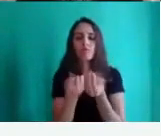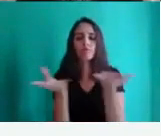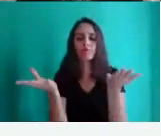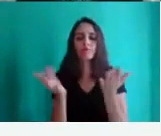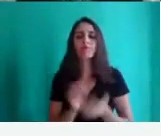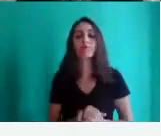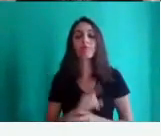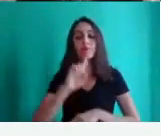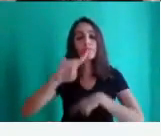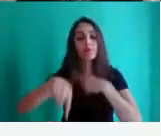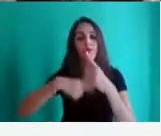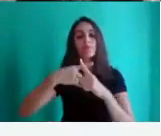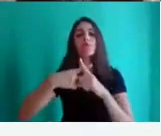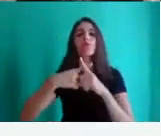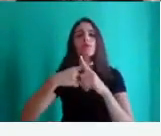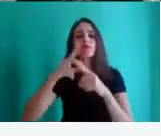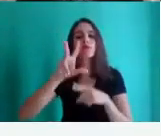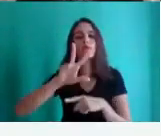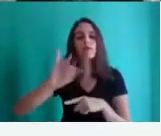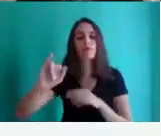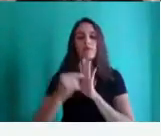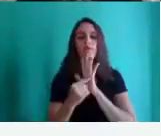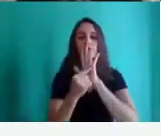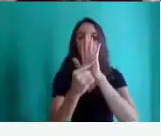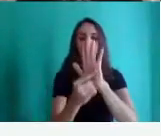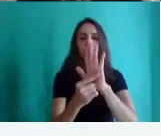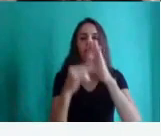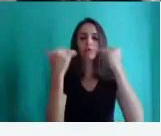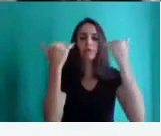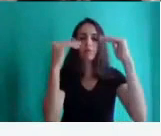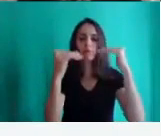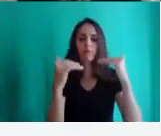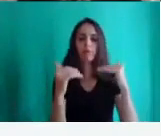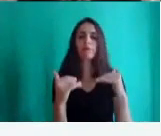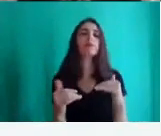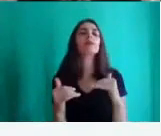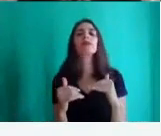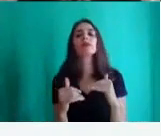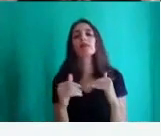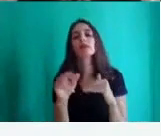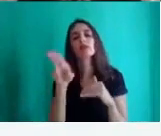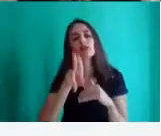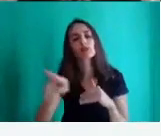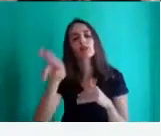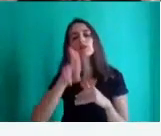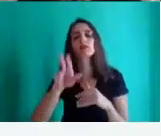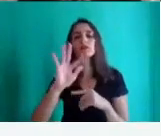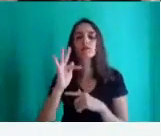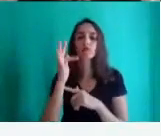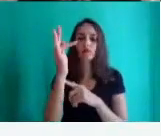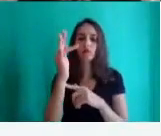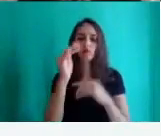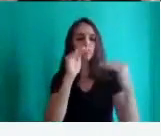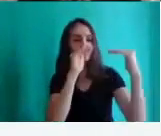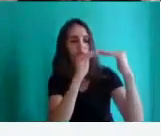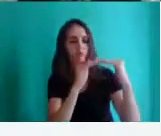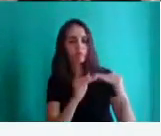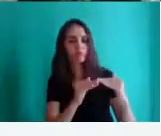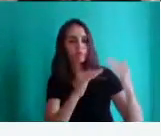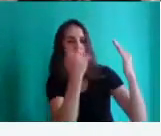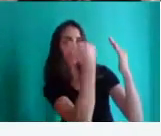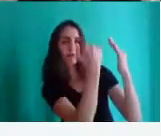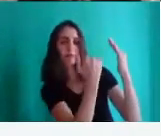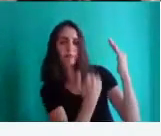para o sorteio, devido ao número de inscritos ser menor que o número de vagas ofertadas. Daremos início agora